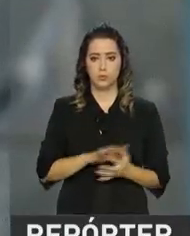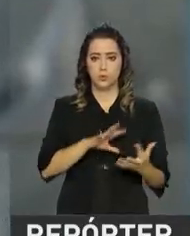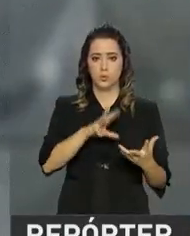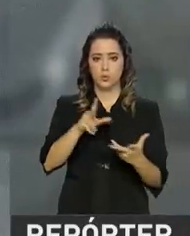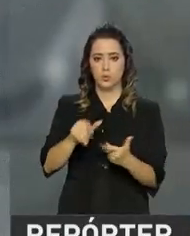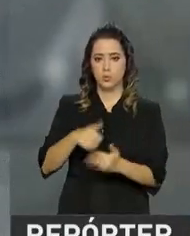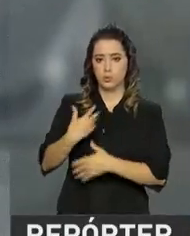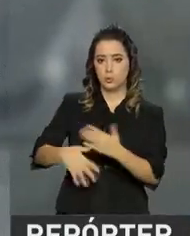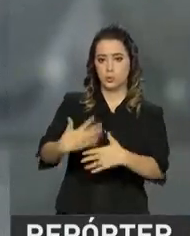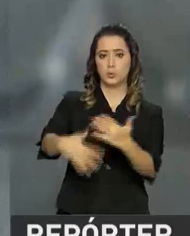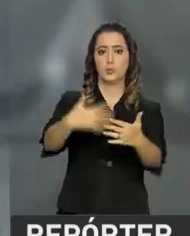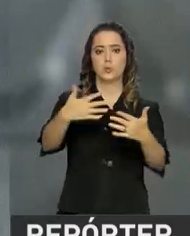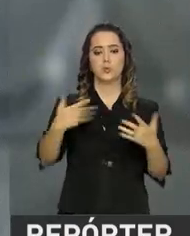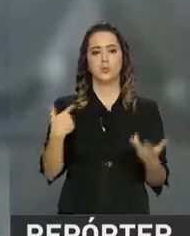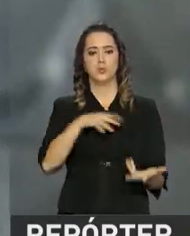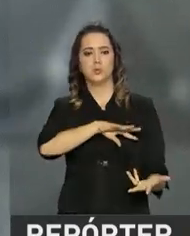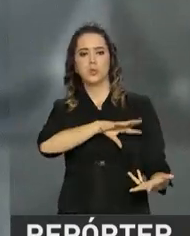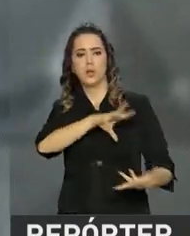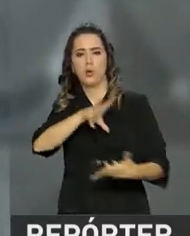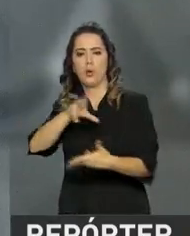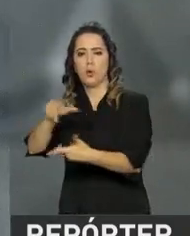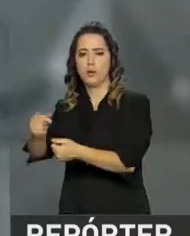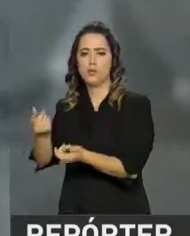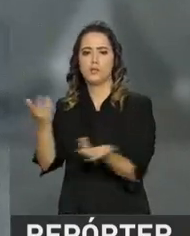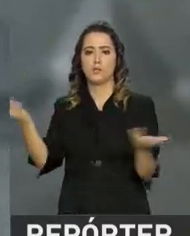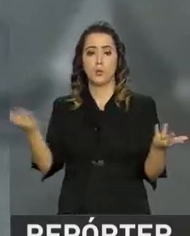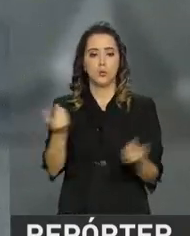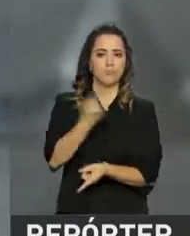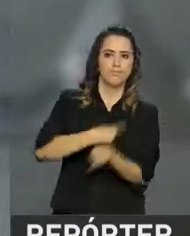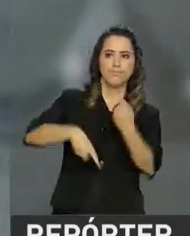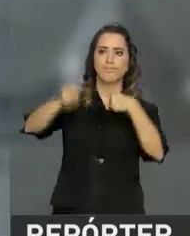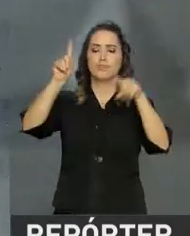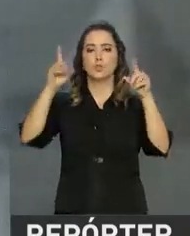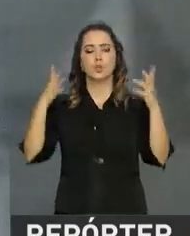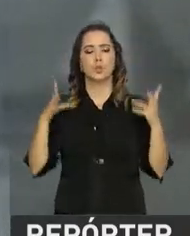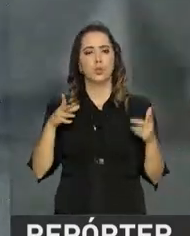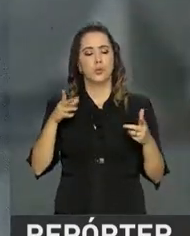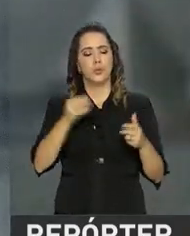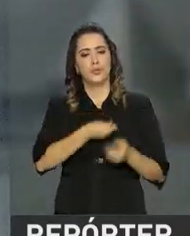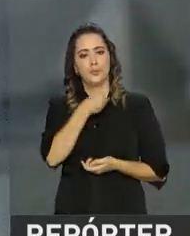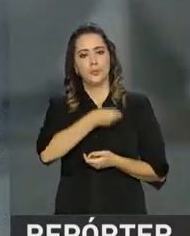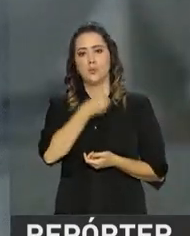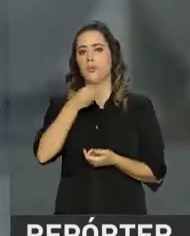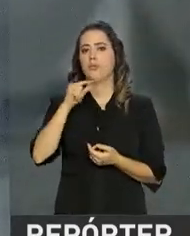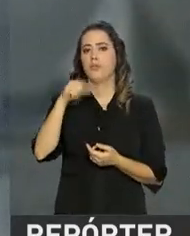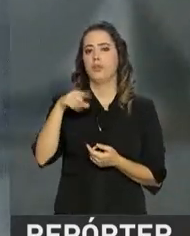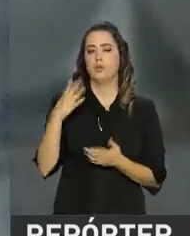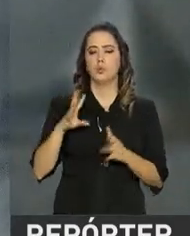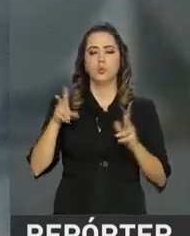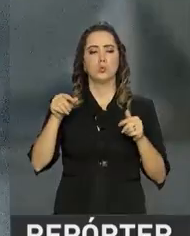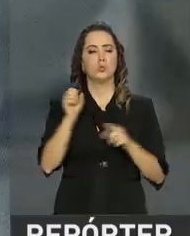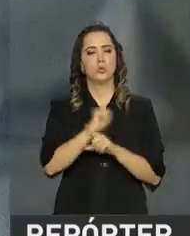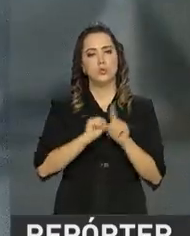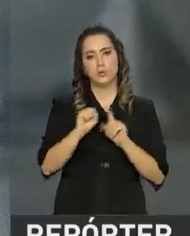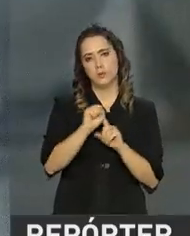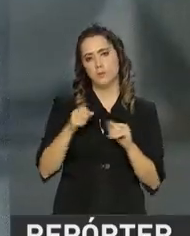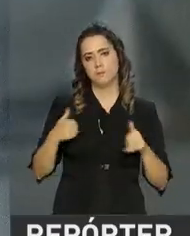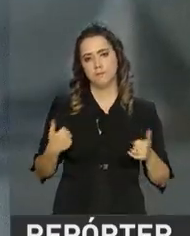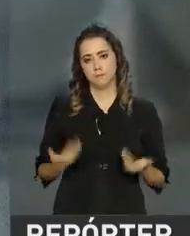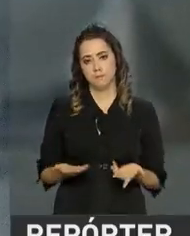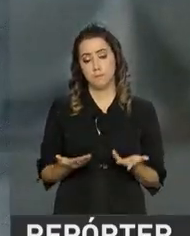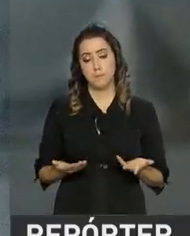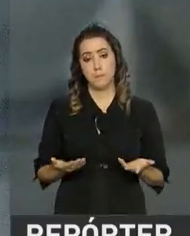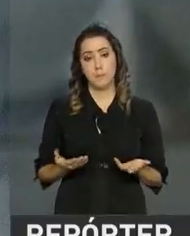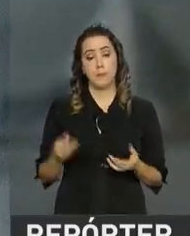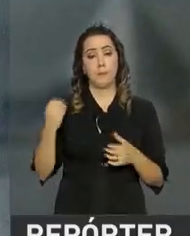muito dinâmico. Nós temos a globalização hoje que interfere de forma transversal na vida pessoal, na vida social de uma forma geral.